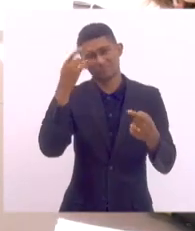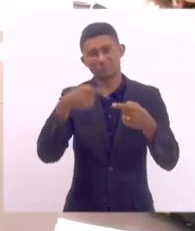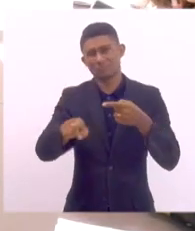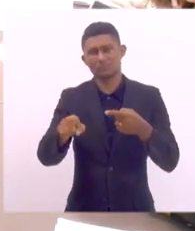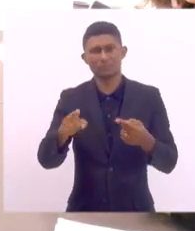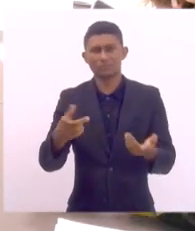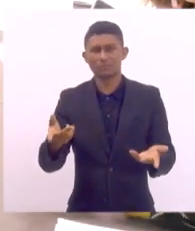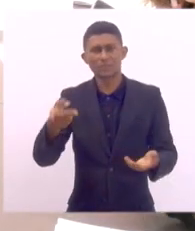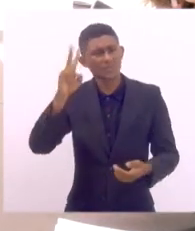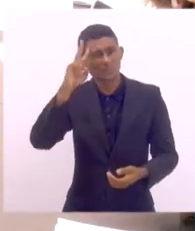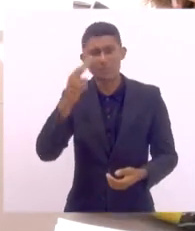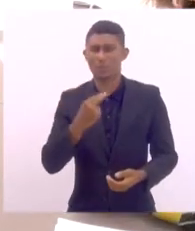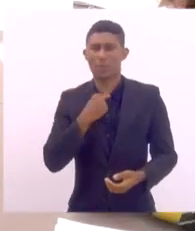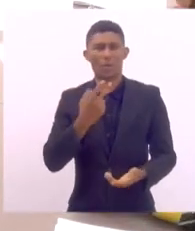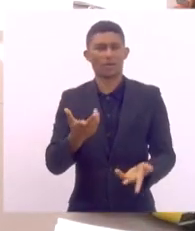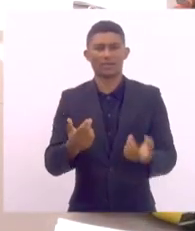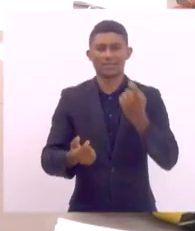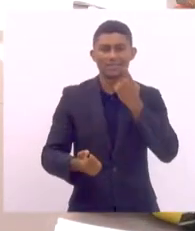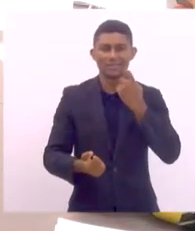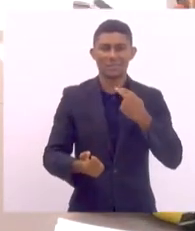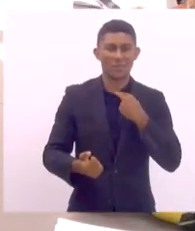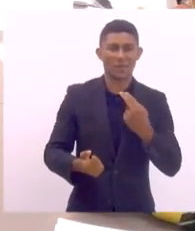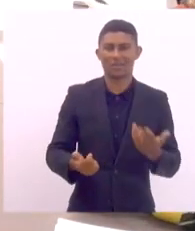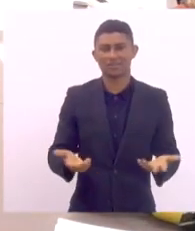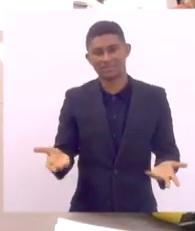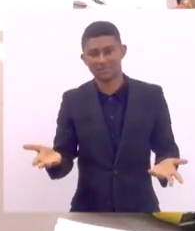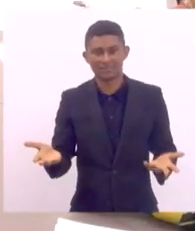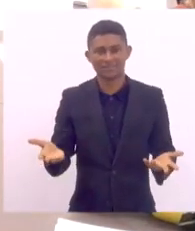Segunda-feira não pode? Sexta-feira não pode?